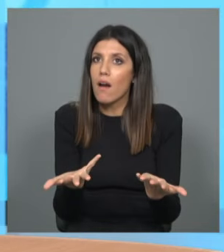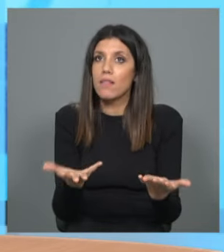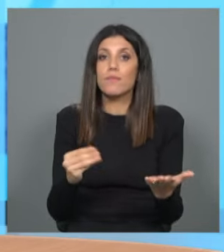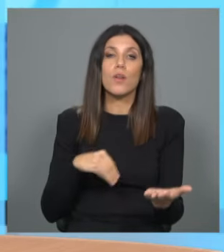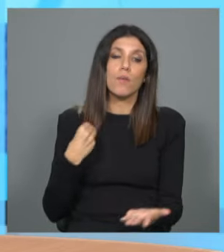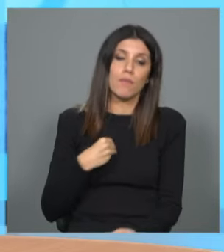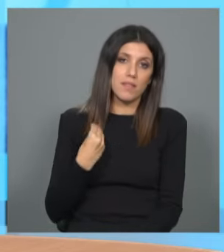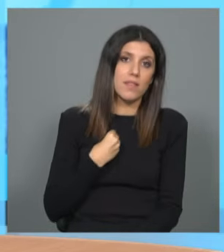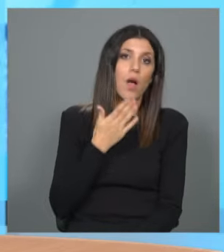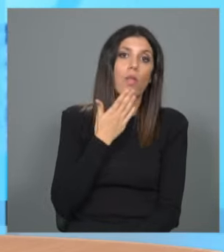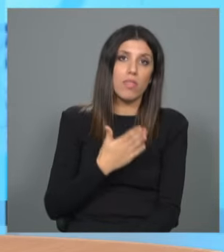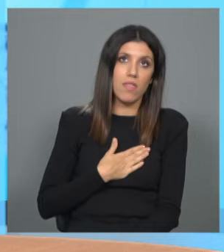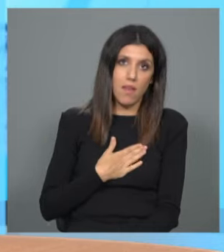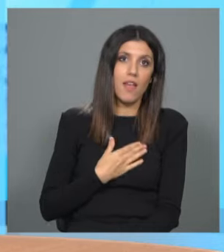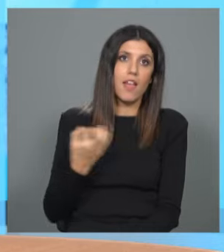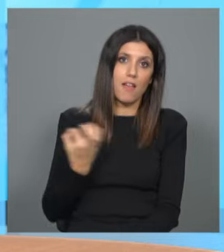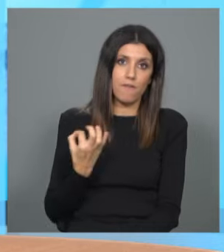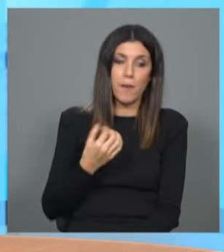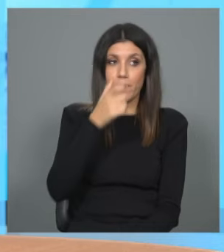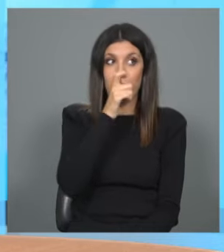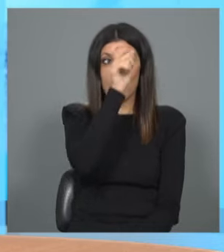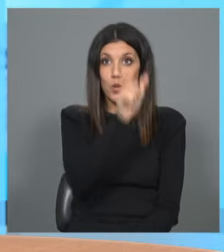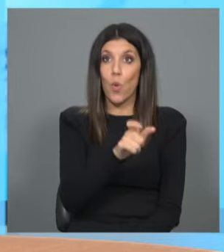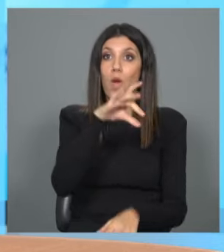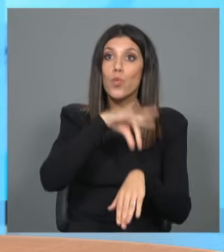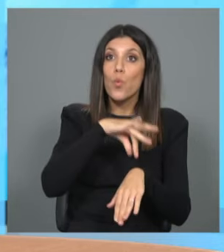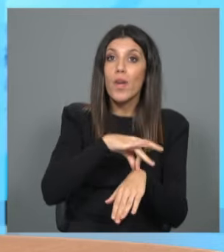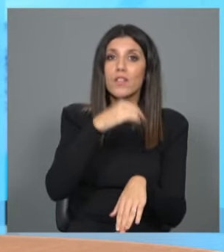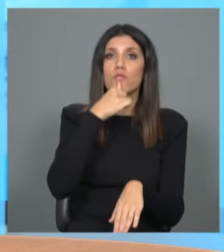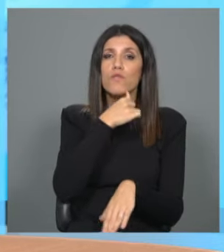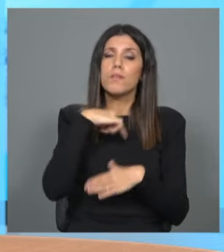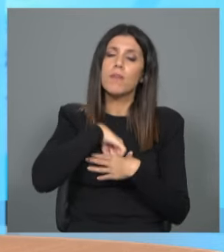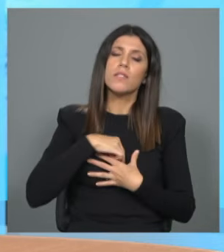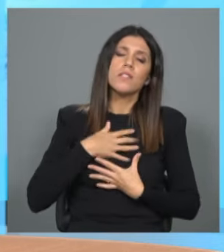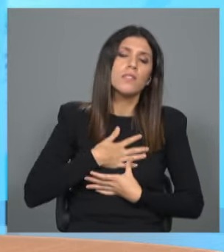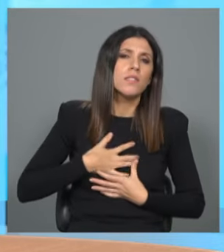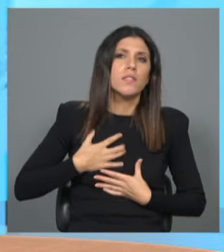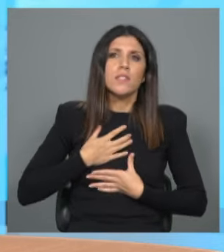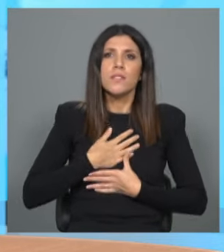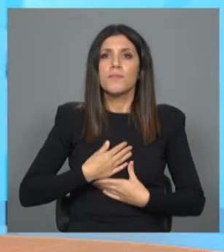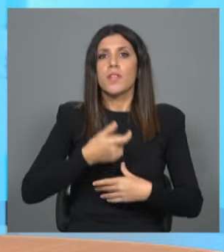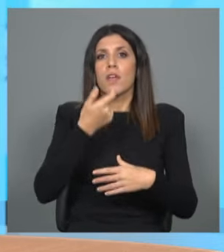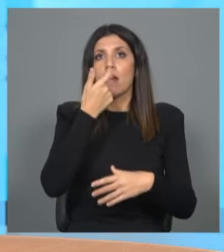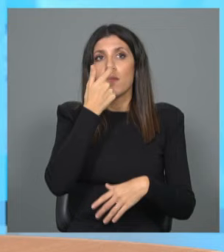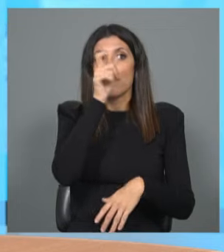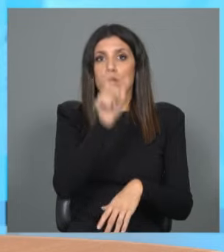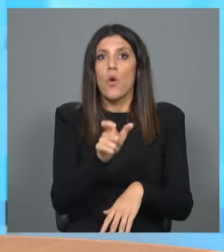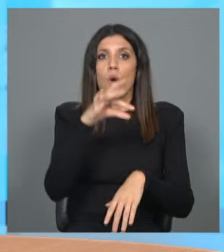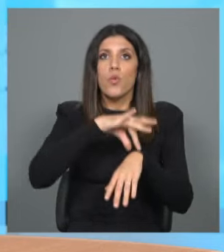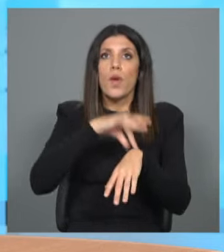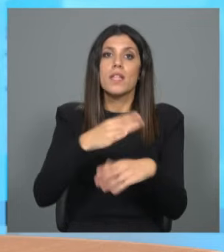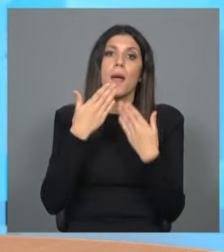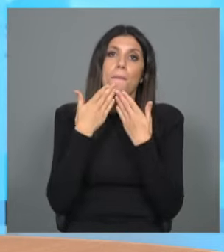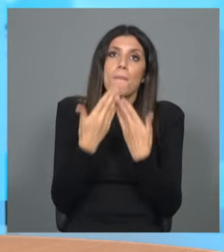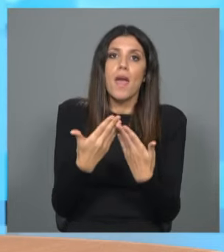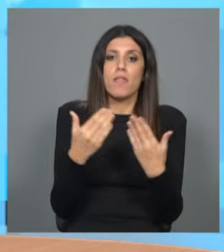preocupação e um doente que está num sofrimento intenso e um doente que pede